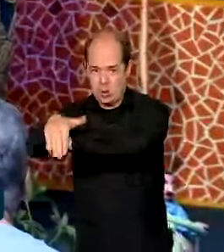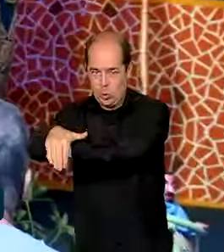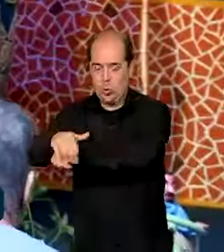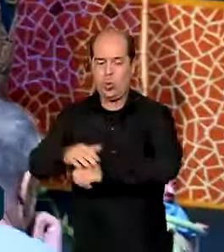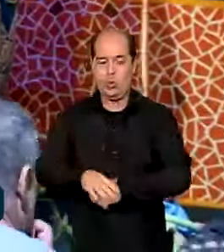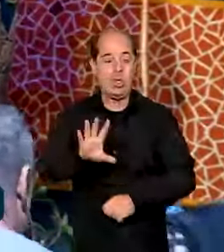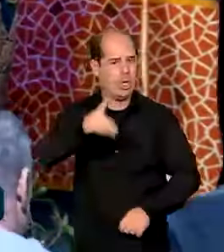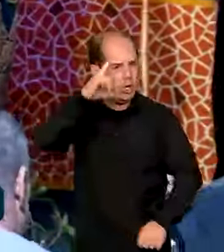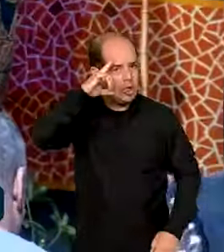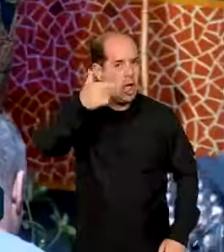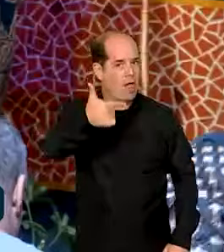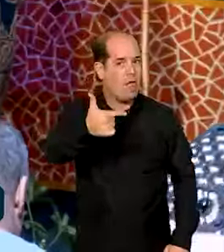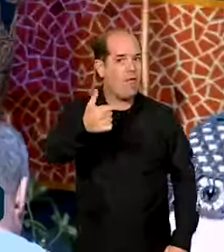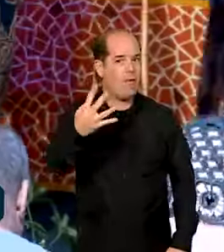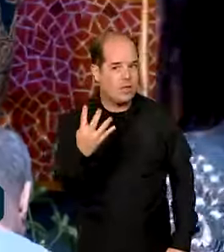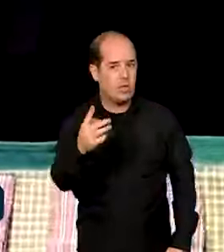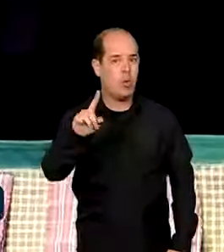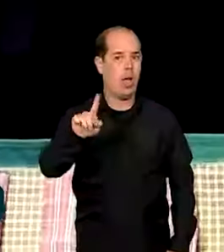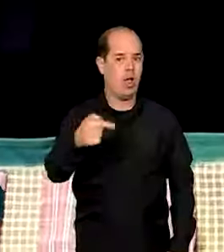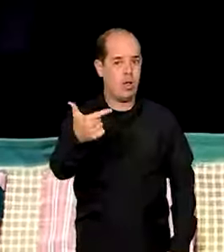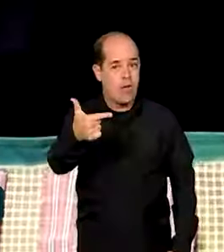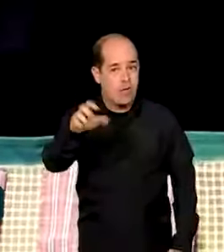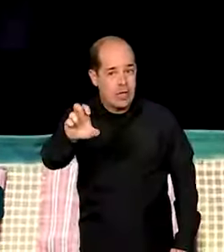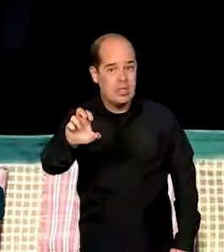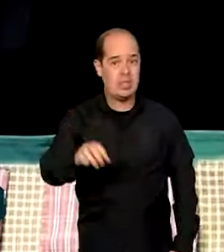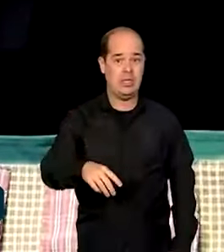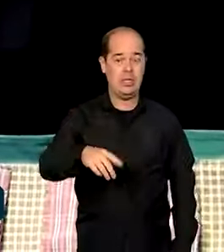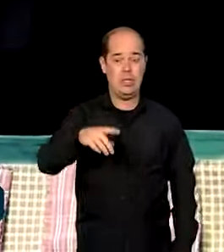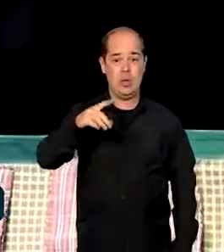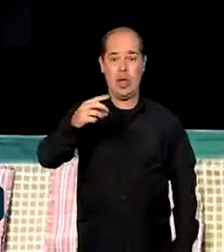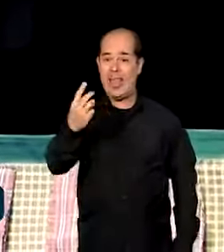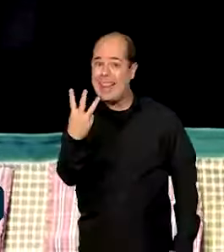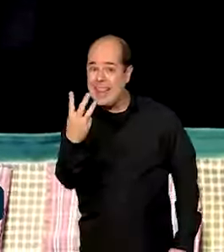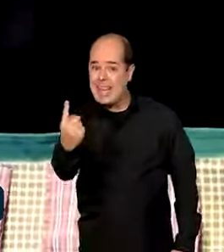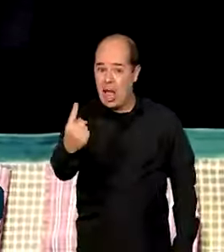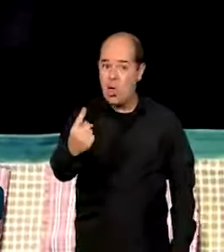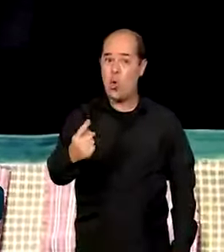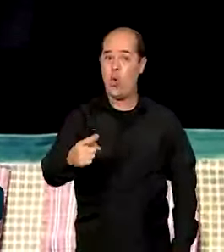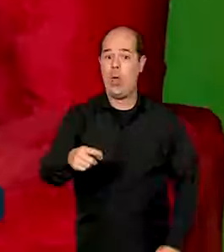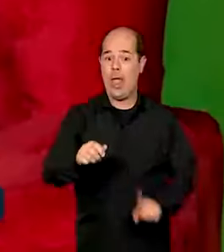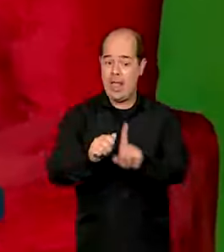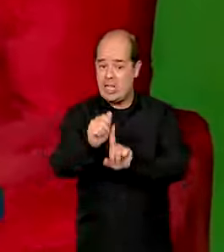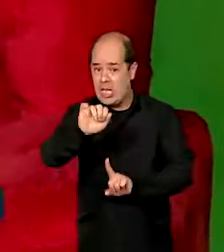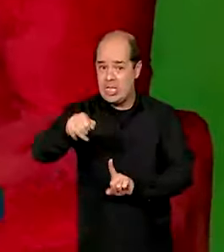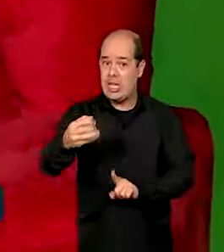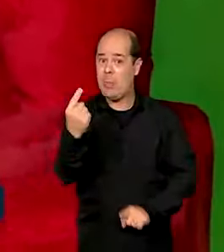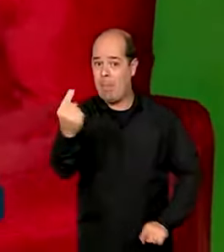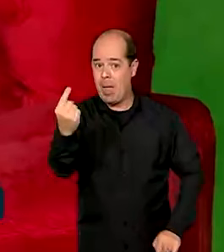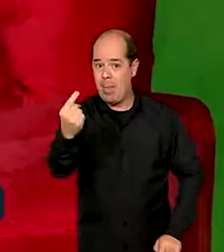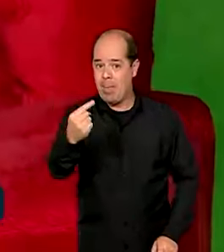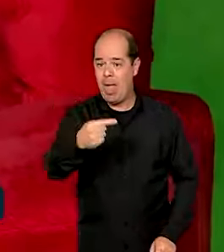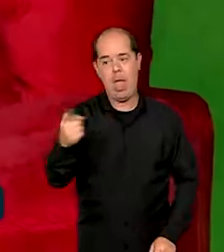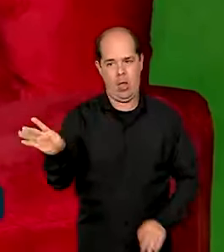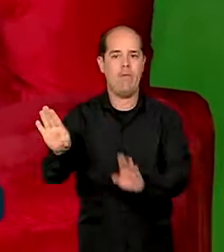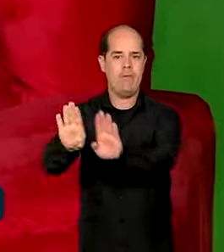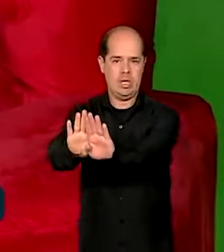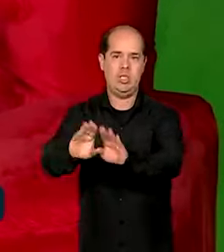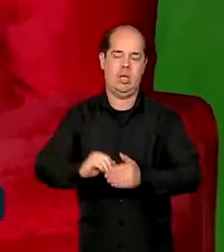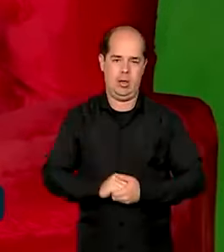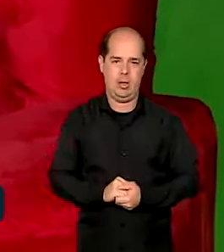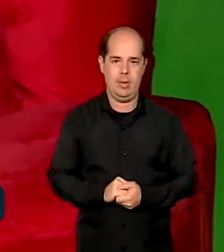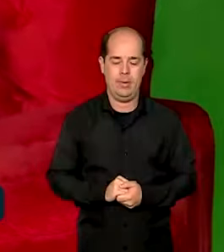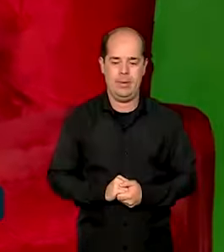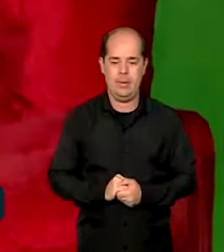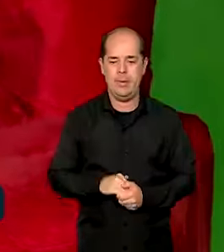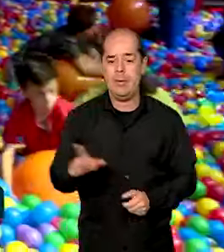24, 25, 31 de dezembro e 1º de janeiro, o parque estará fechado. A Isadora ama o Natal e